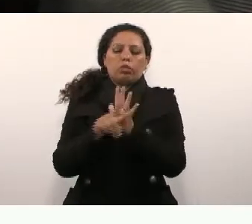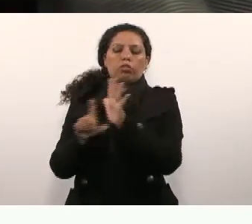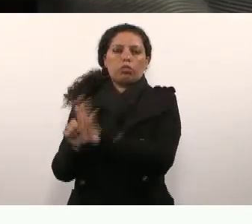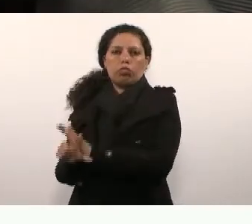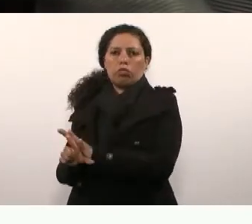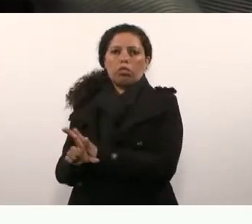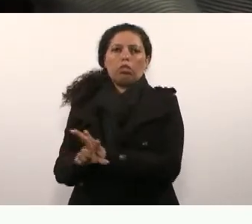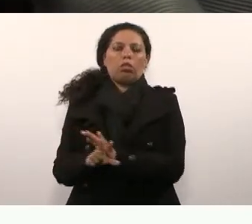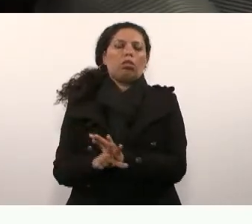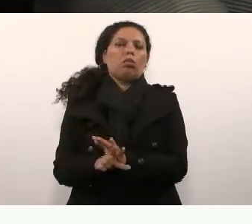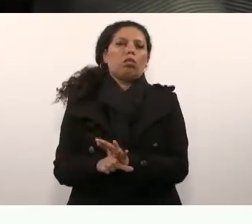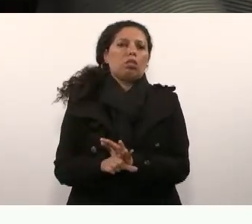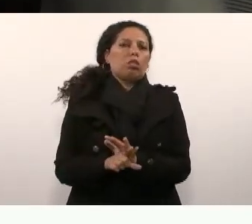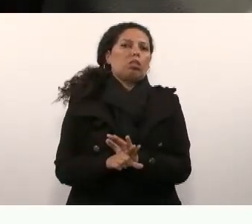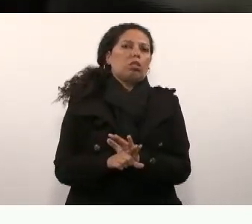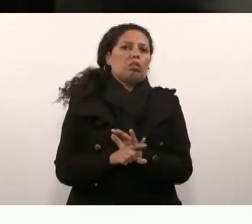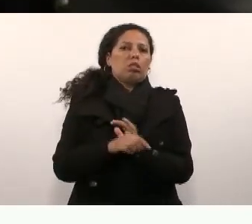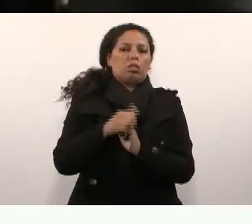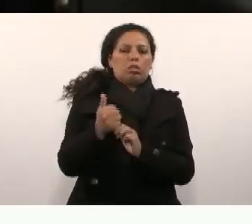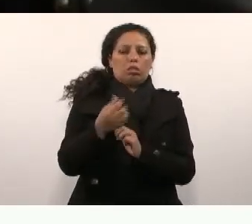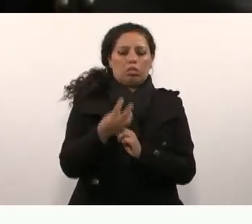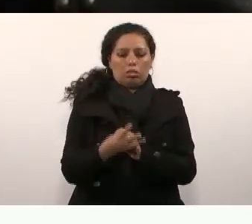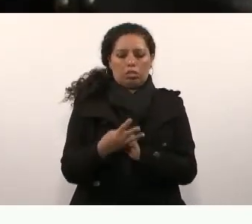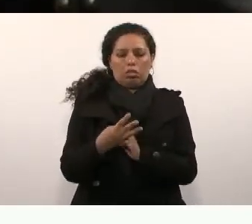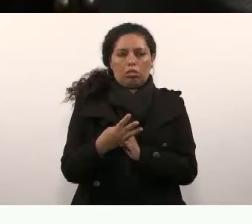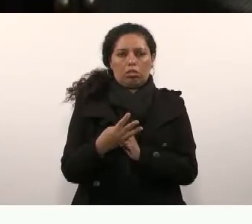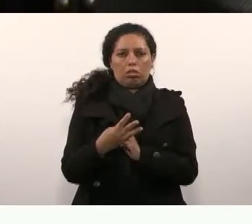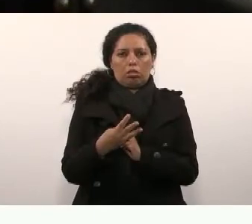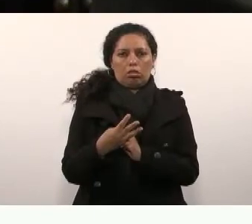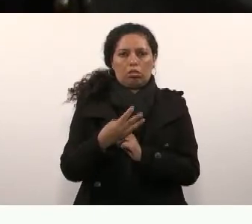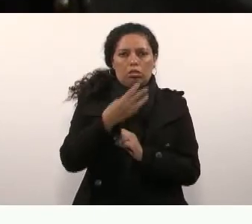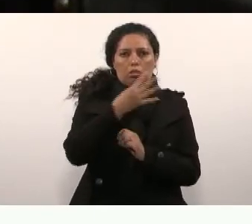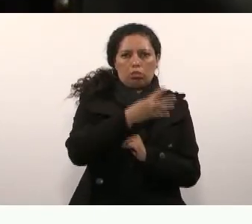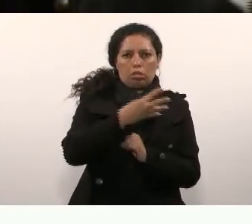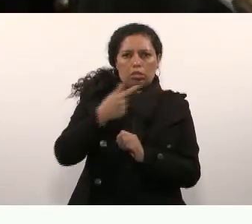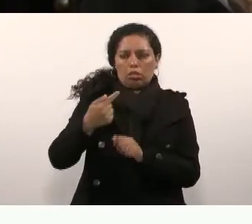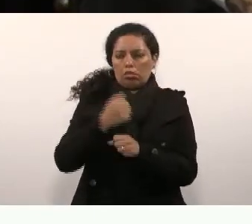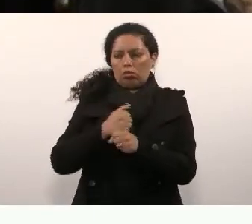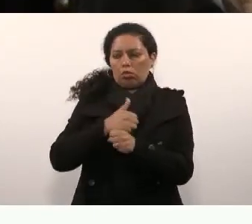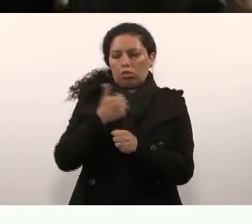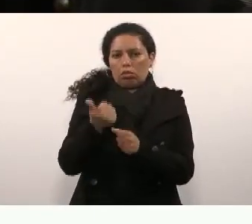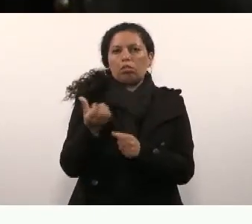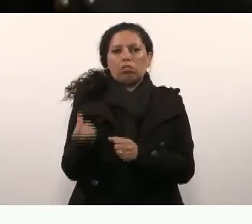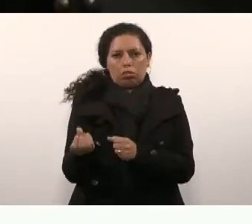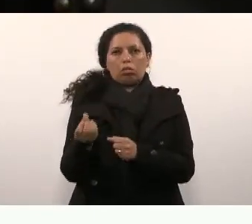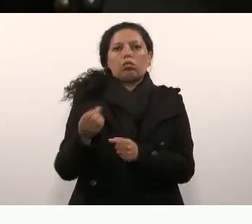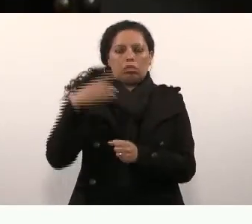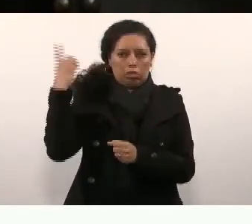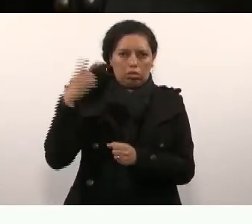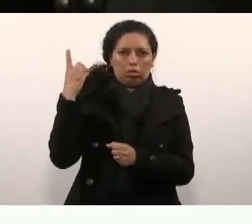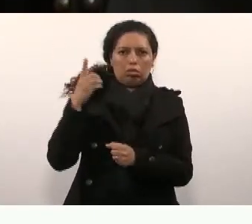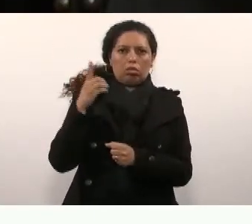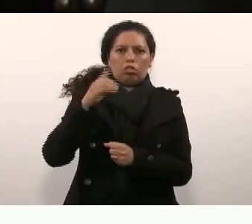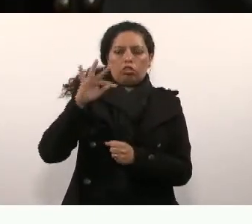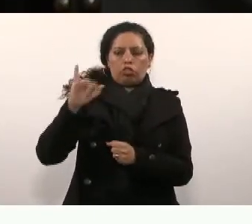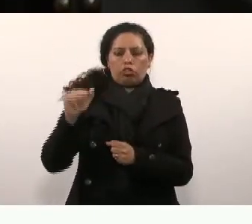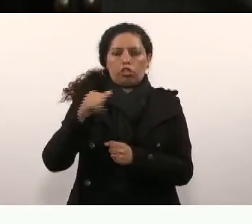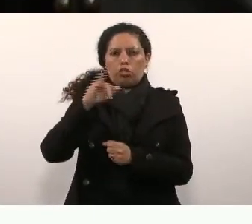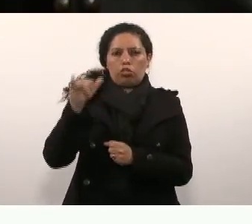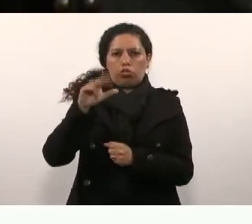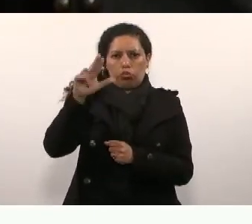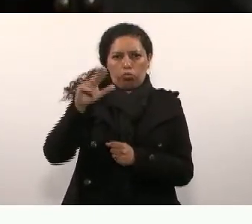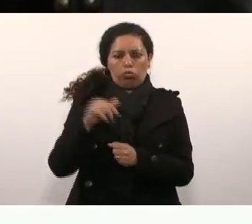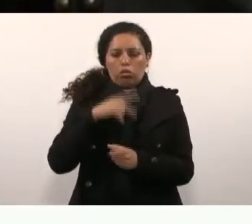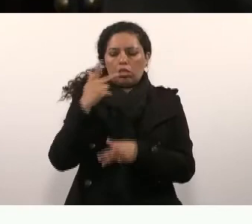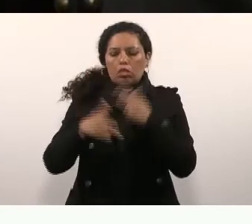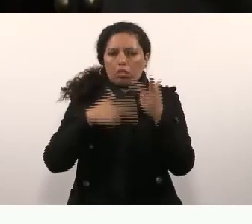aqui da pauta é o projeto de lei número 1347 de 2016, de autoria da deputada Tia Ju,